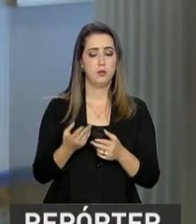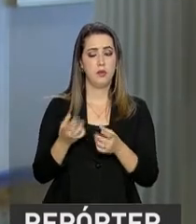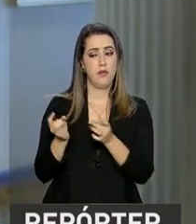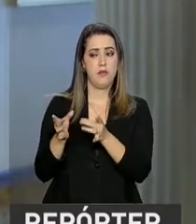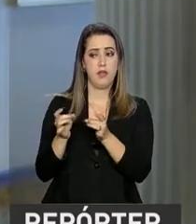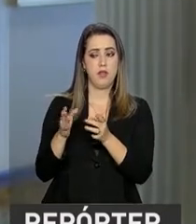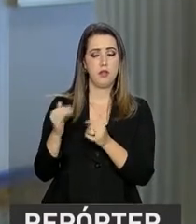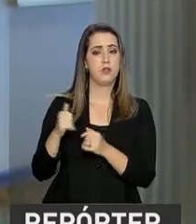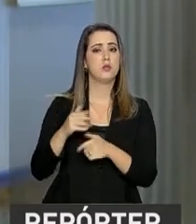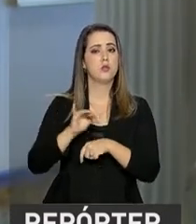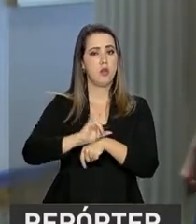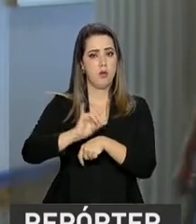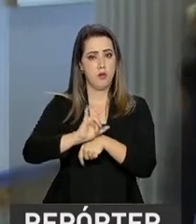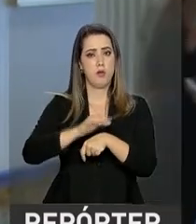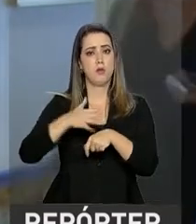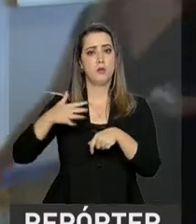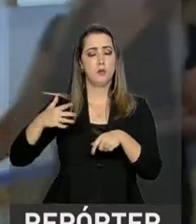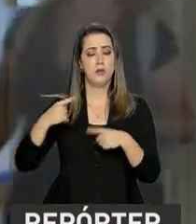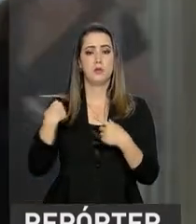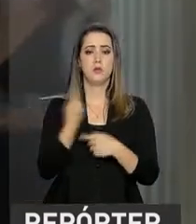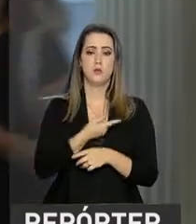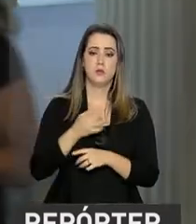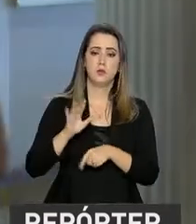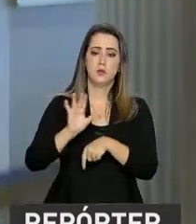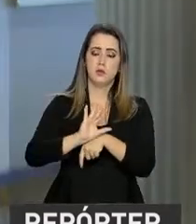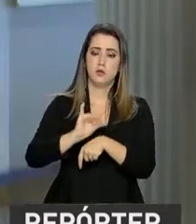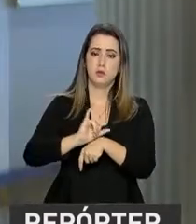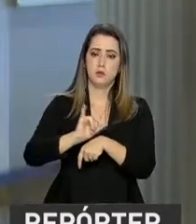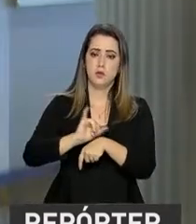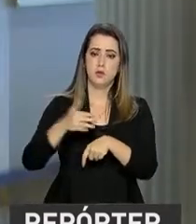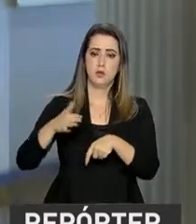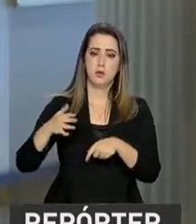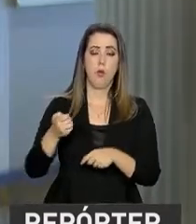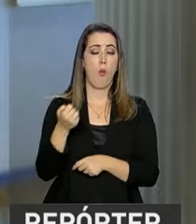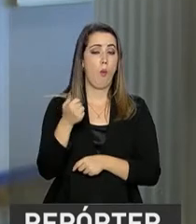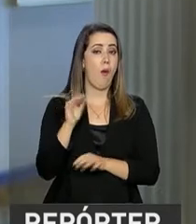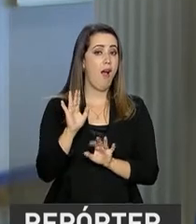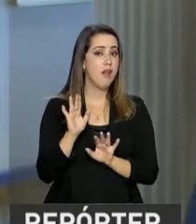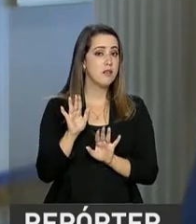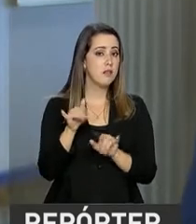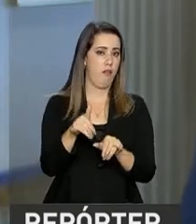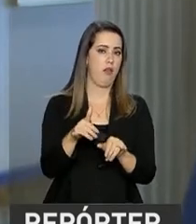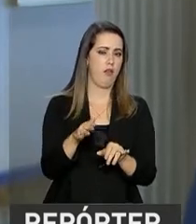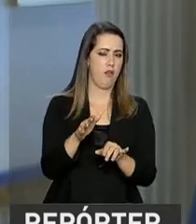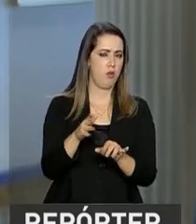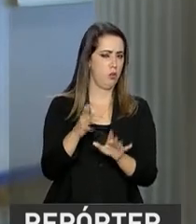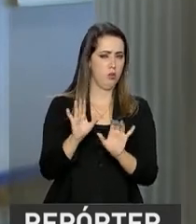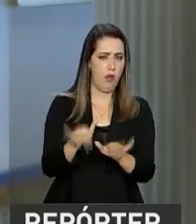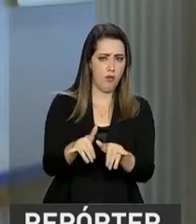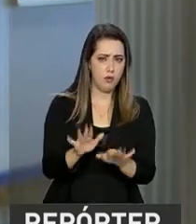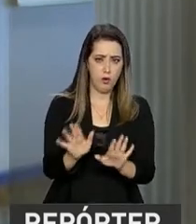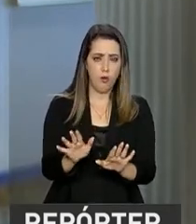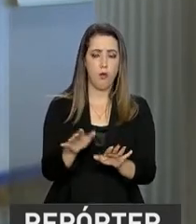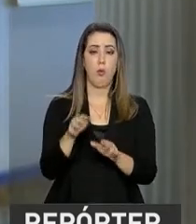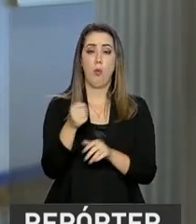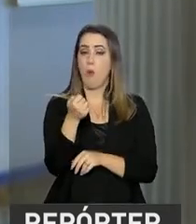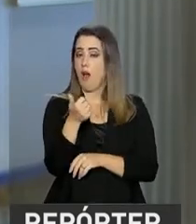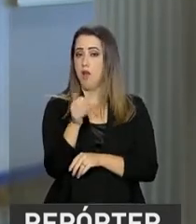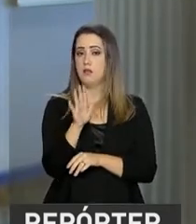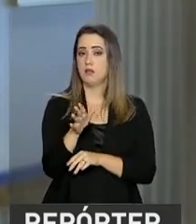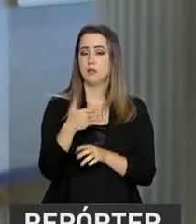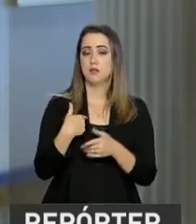que nós exportamos. Que o aço que nós exportamos é um aço semi-acabado, que entra como componente,